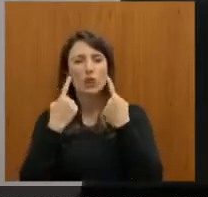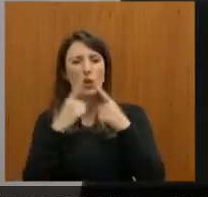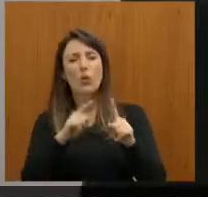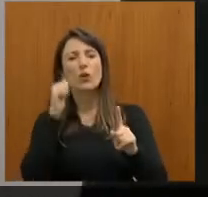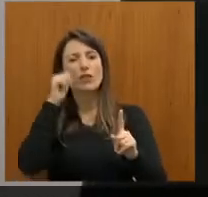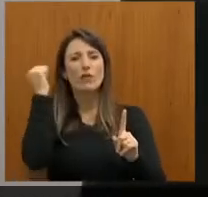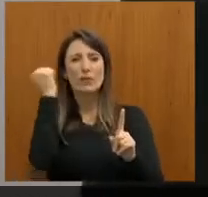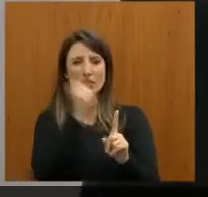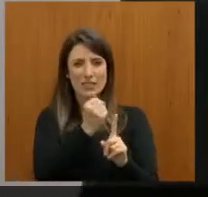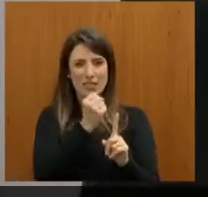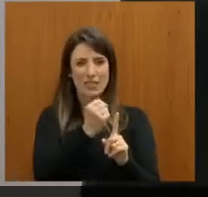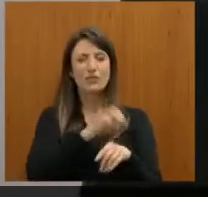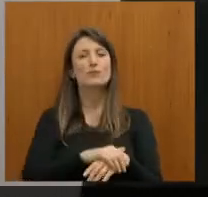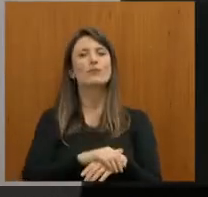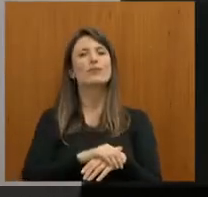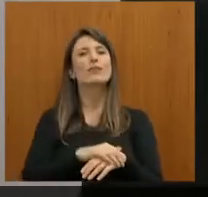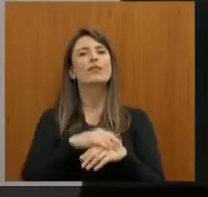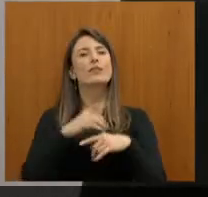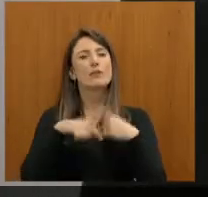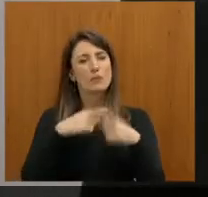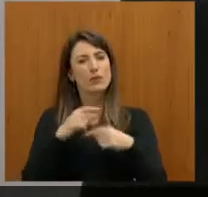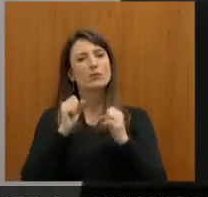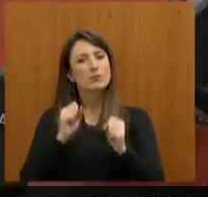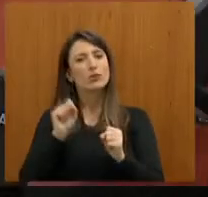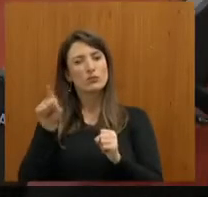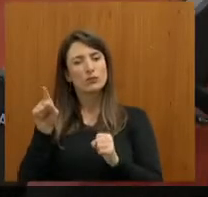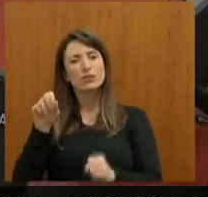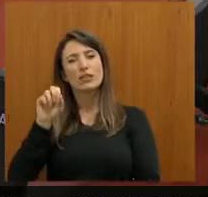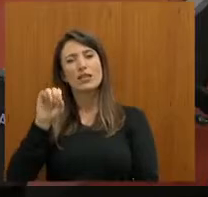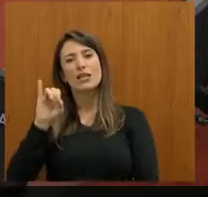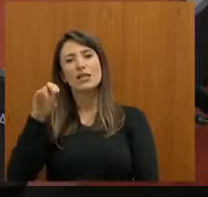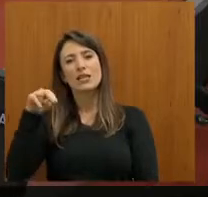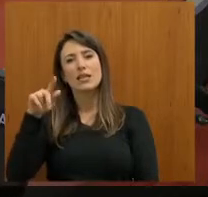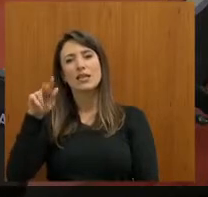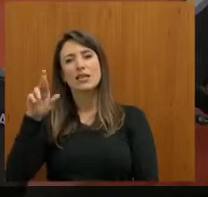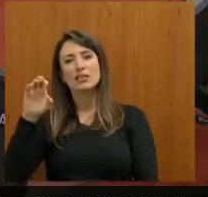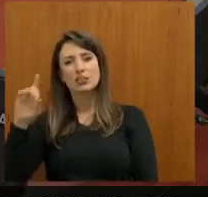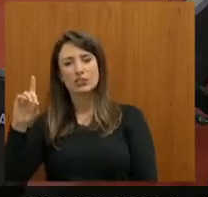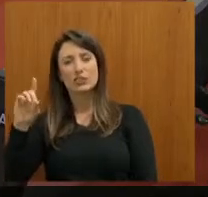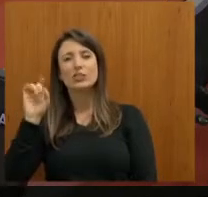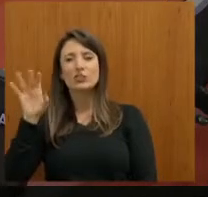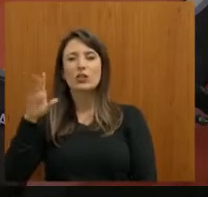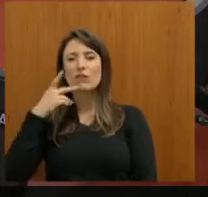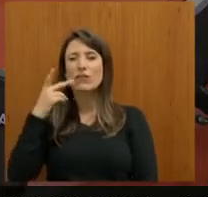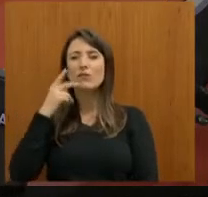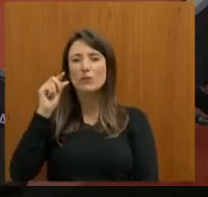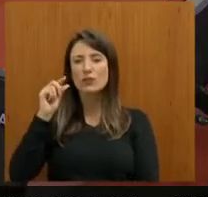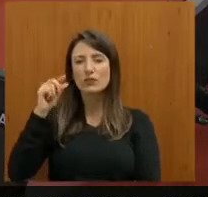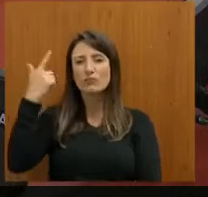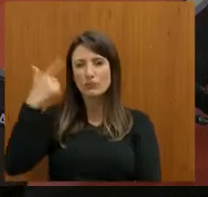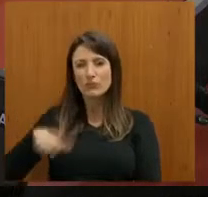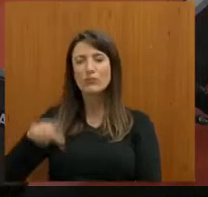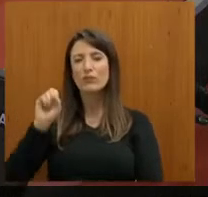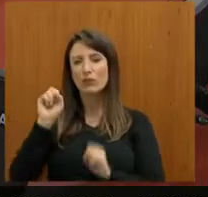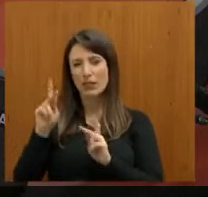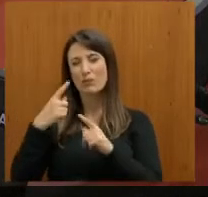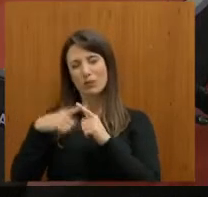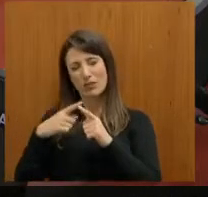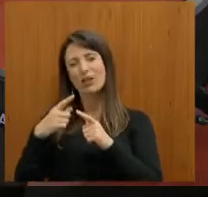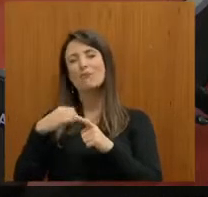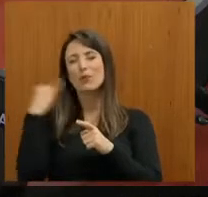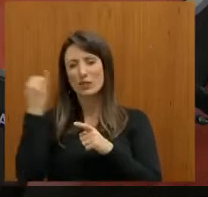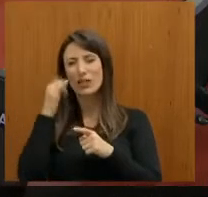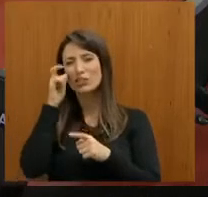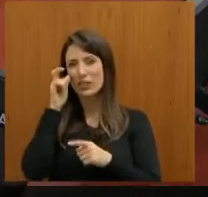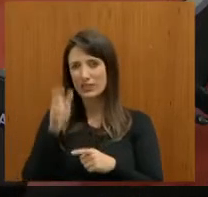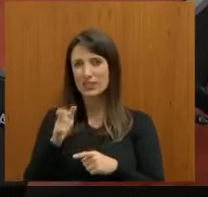Doutora Ingrid depois eu vou compartilhar palavra que a senhora possa é recortar essa fala que considerei também bastante importante e